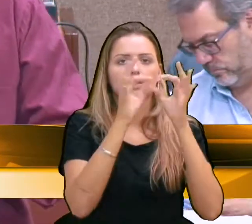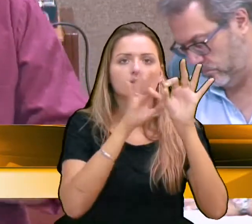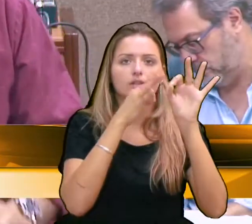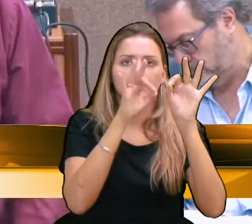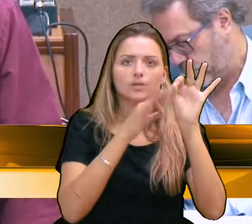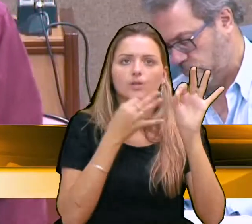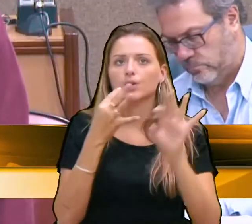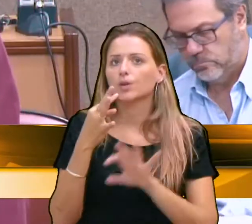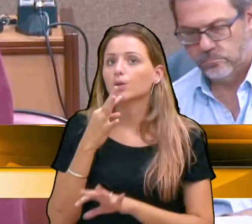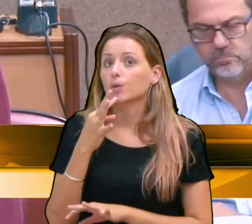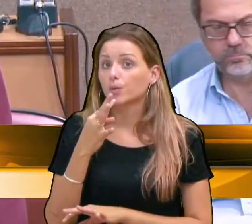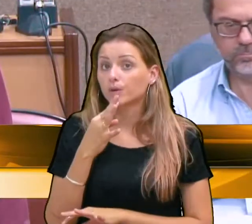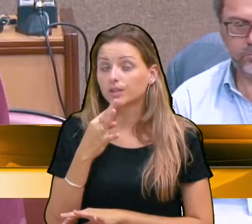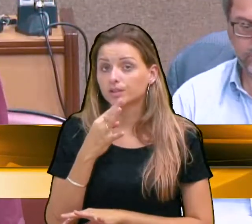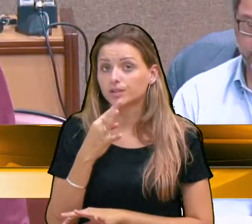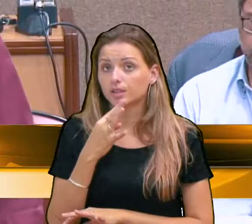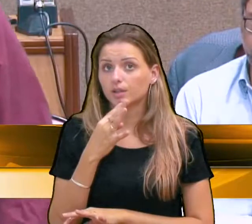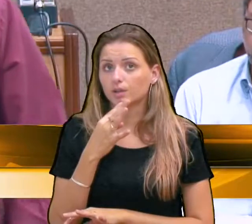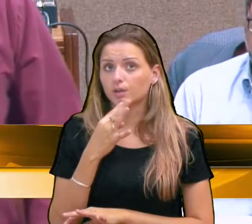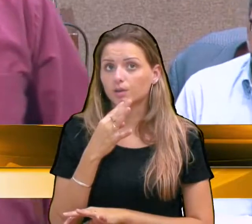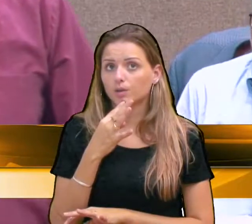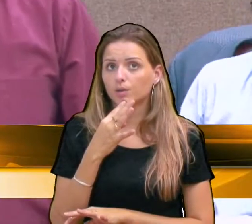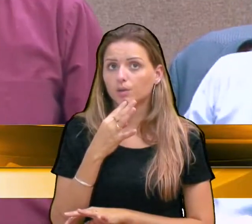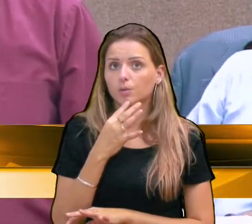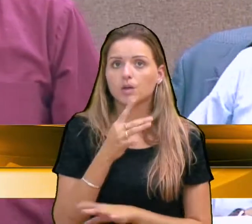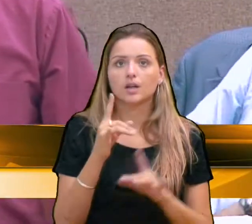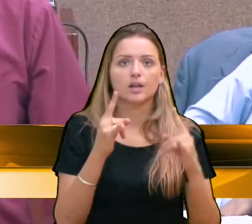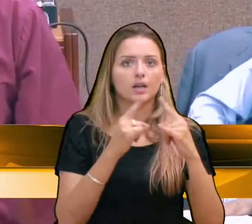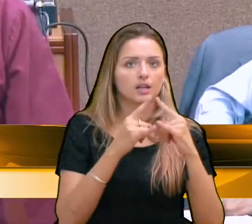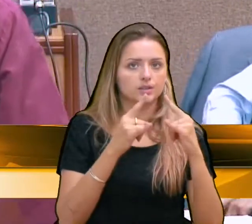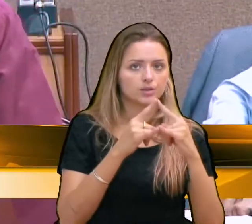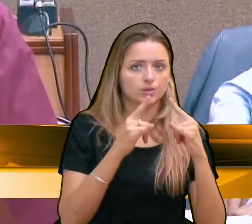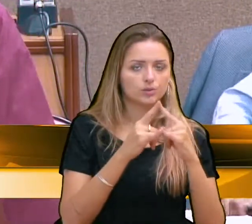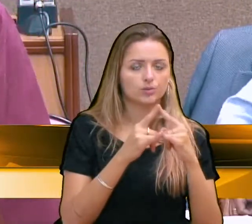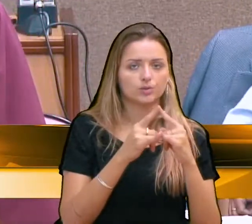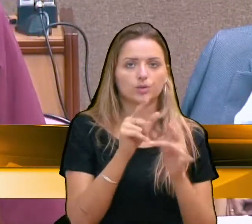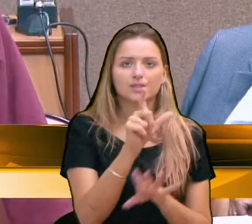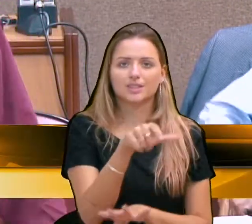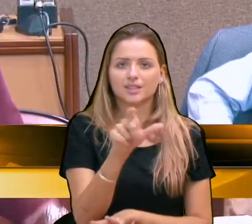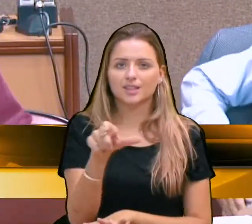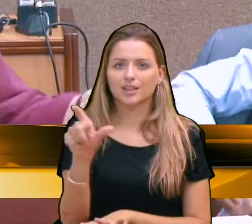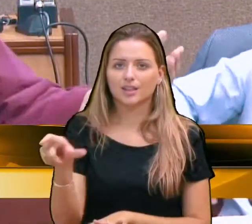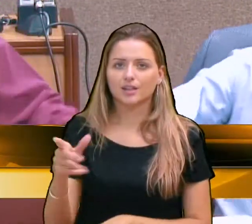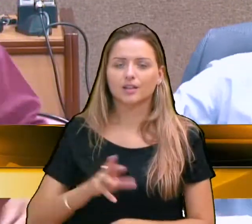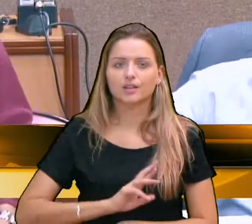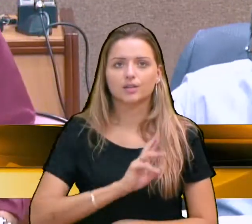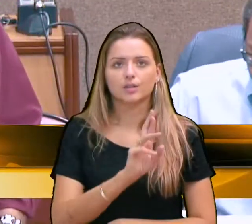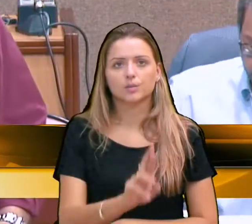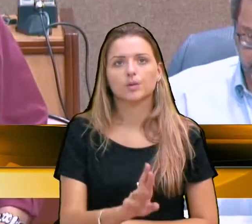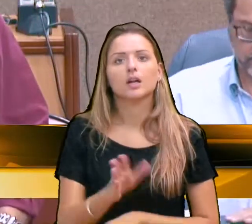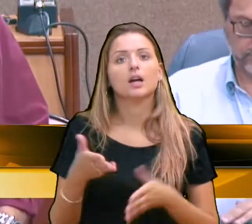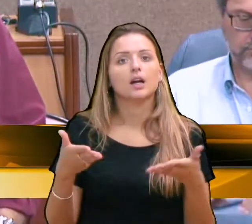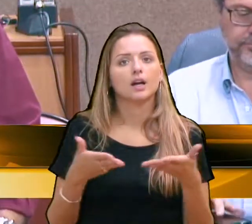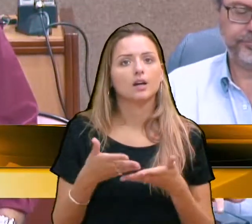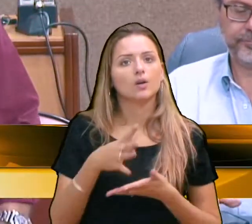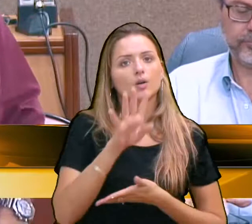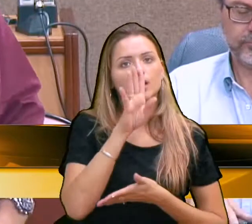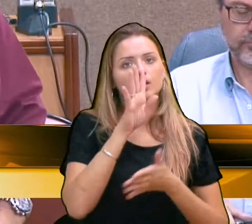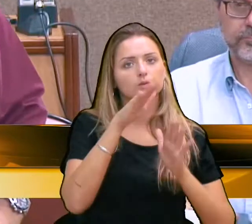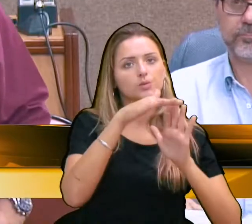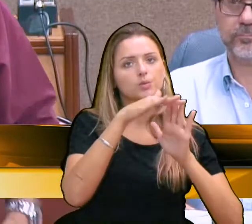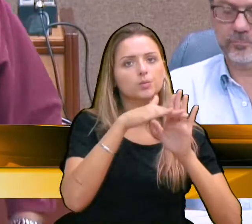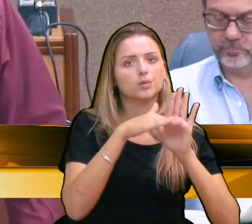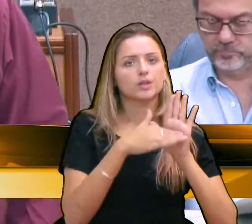de conhecer um pouco mais as entidades que cada uma representa, enfim, estão prestigiando o nosso programa